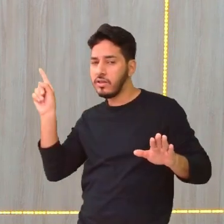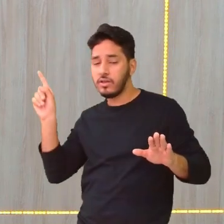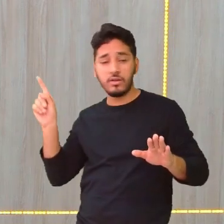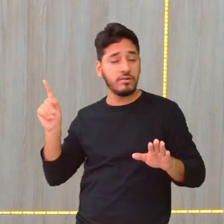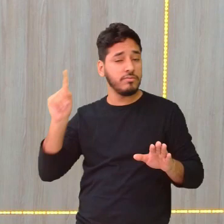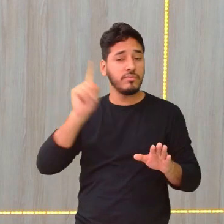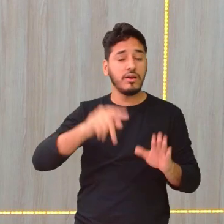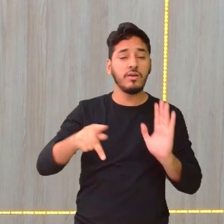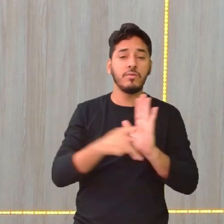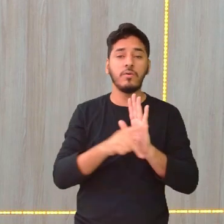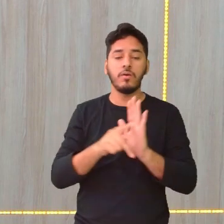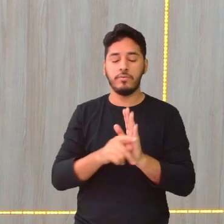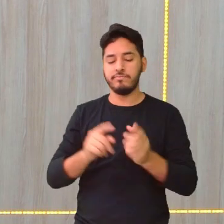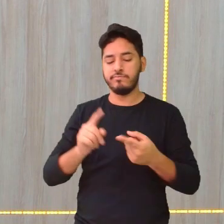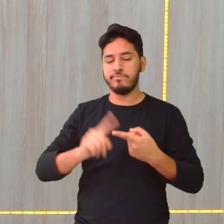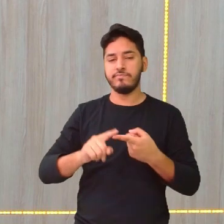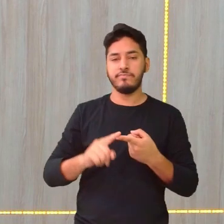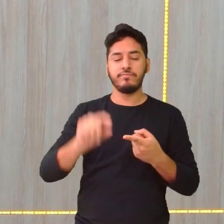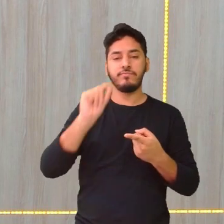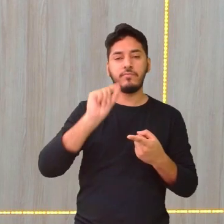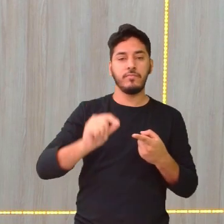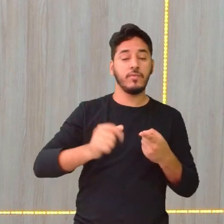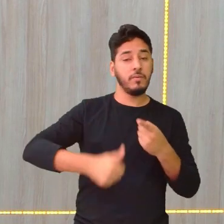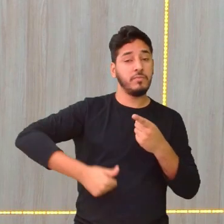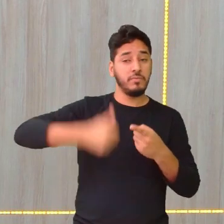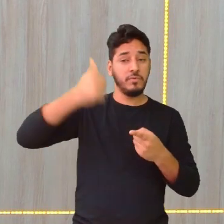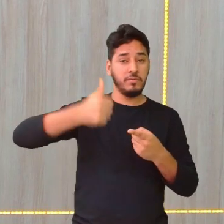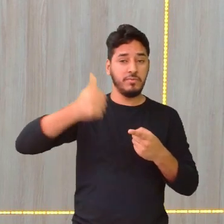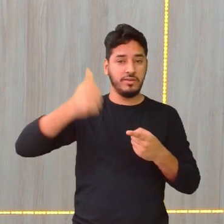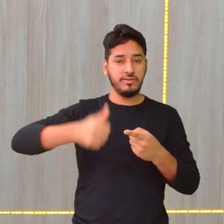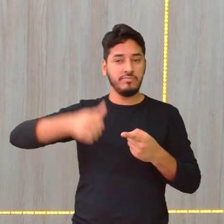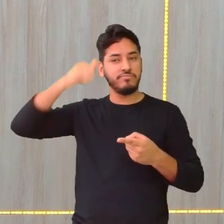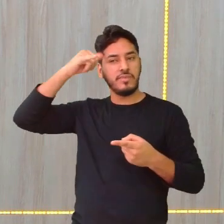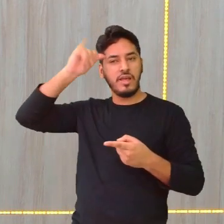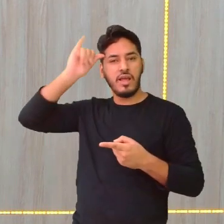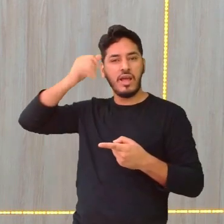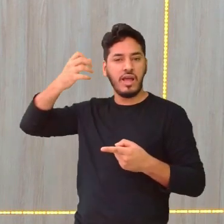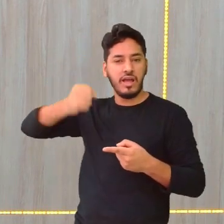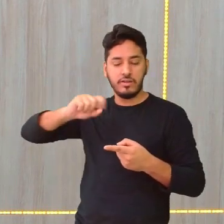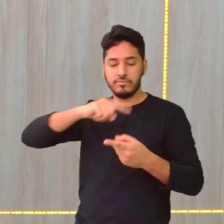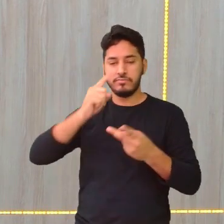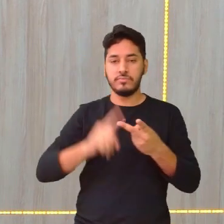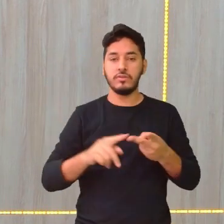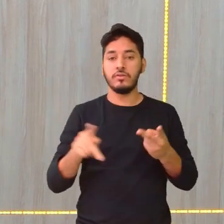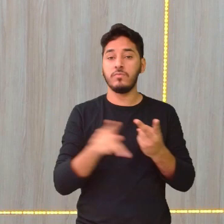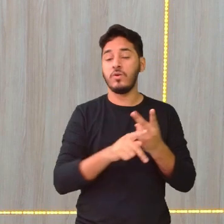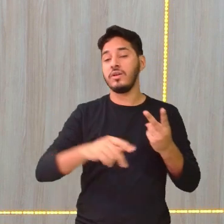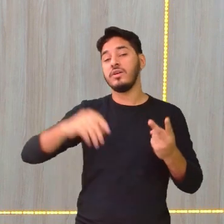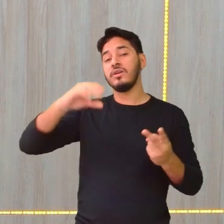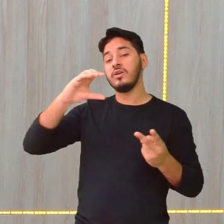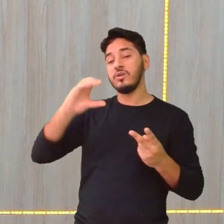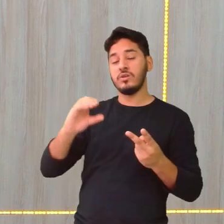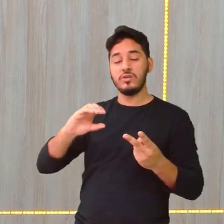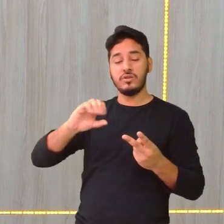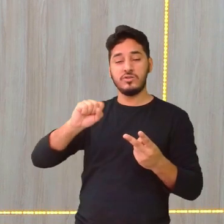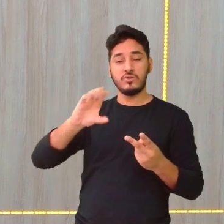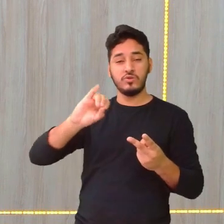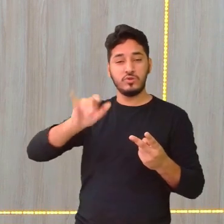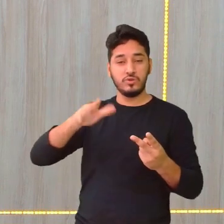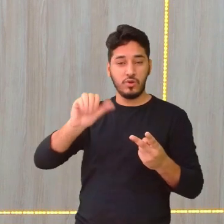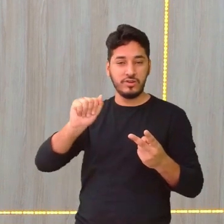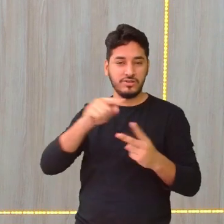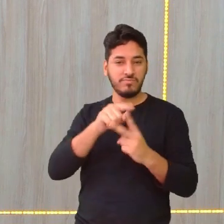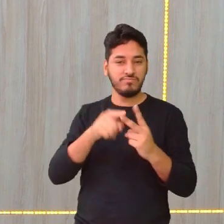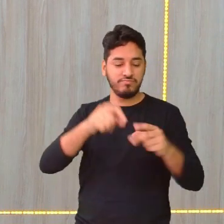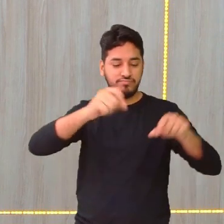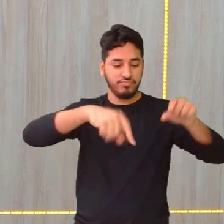a ocupação com, primeiramente, gado, depois soja. Então, o que é que a gente percebe com a